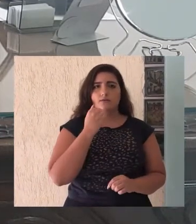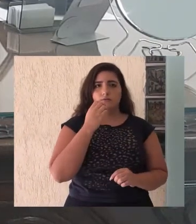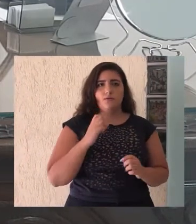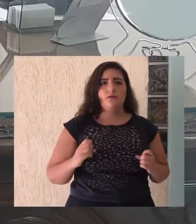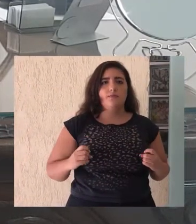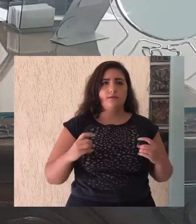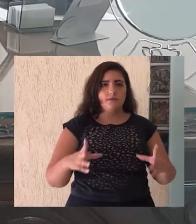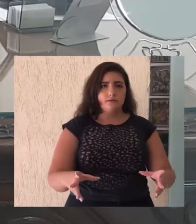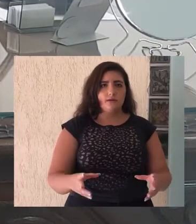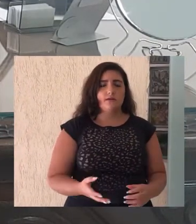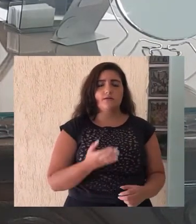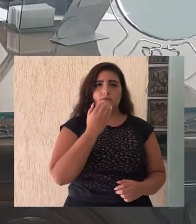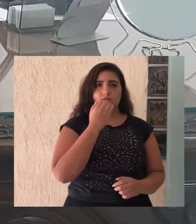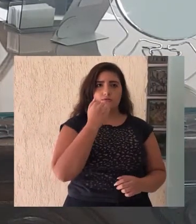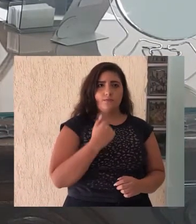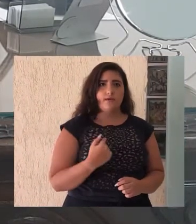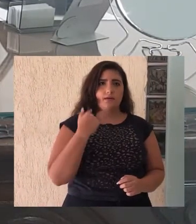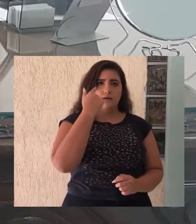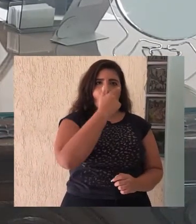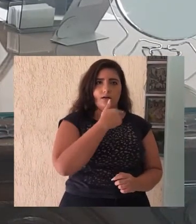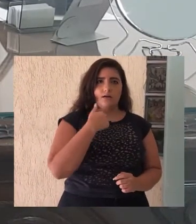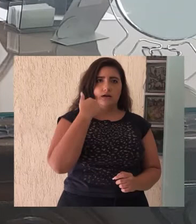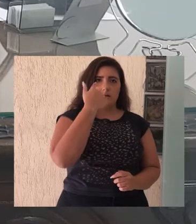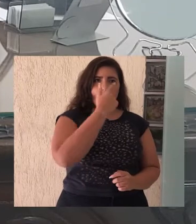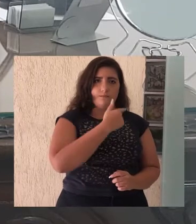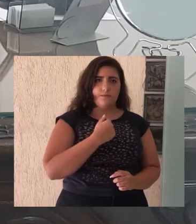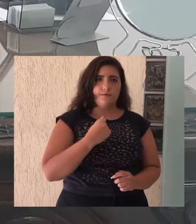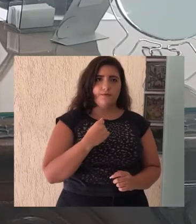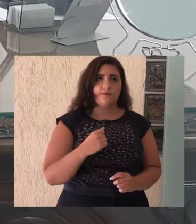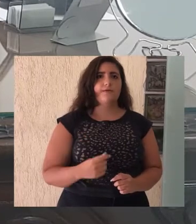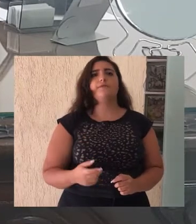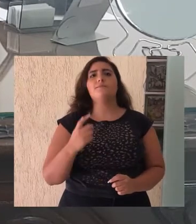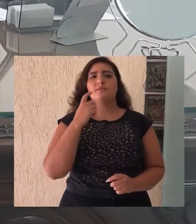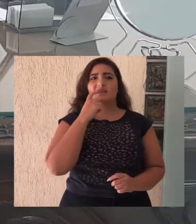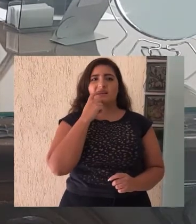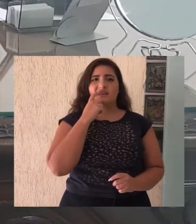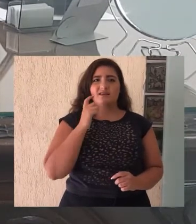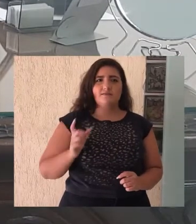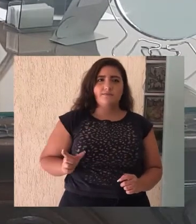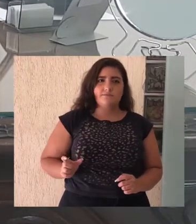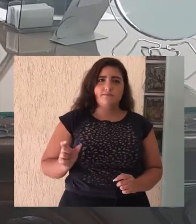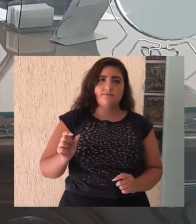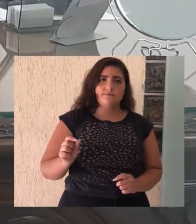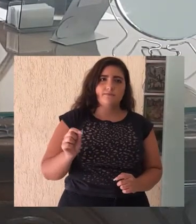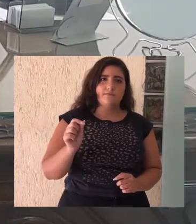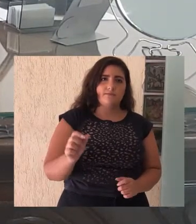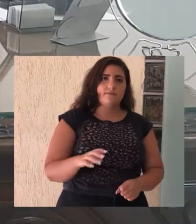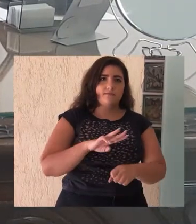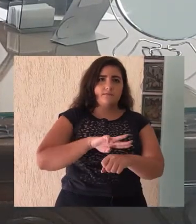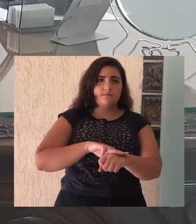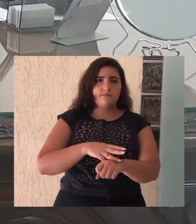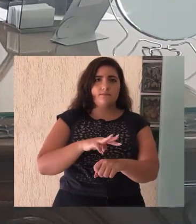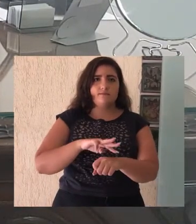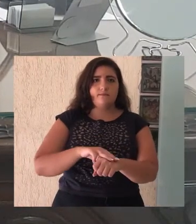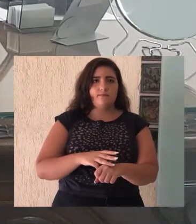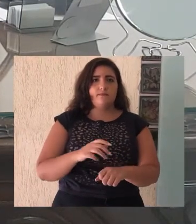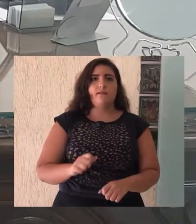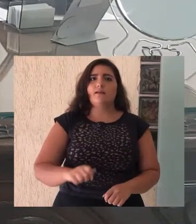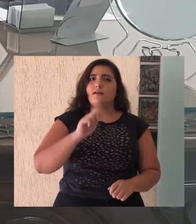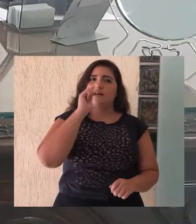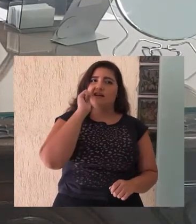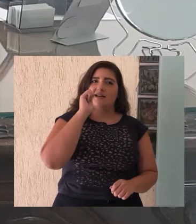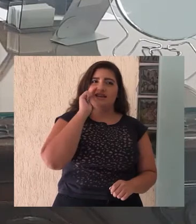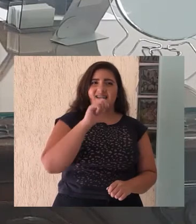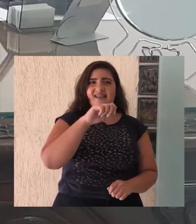o substrato para a produção da doença periodontal ou da cárie, doença cárie. Então, a escovação mecânica